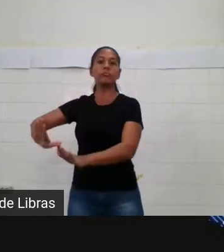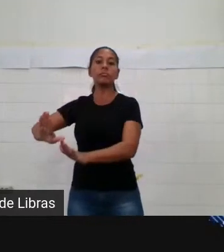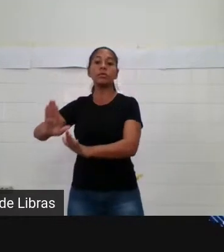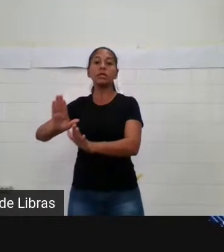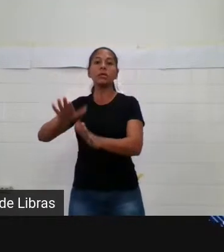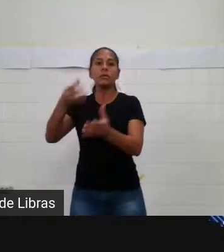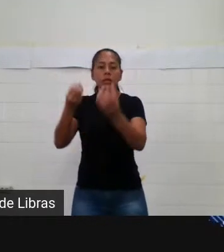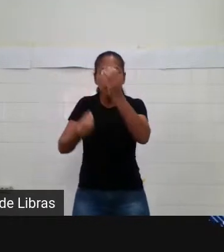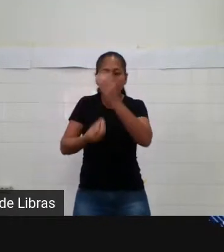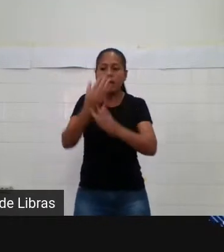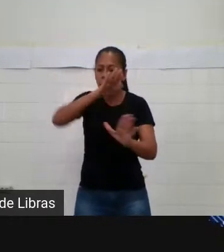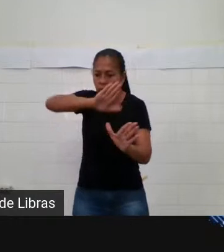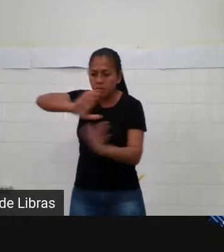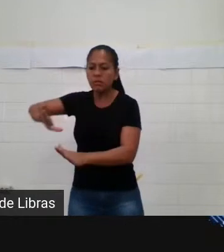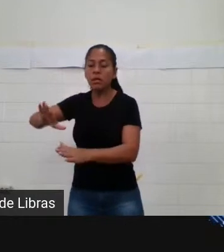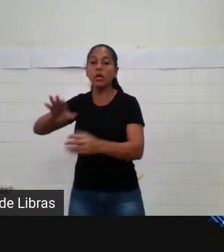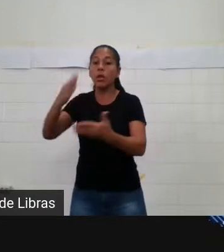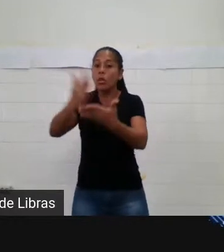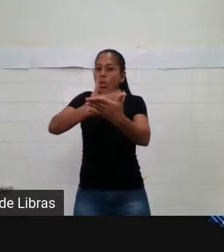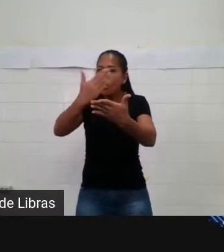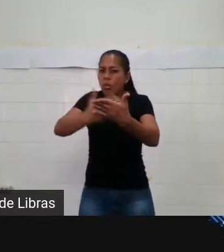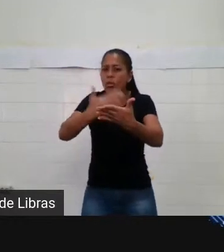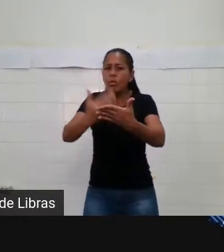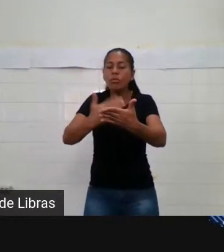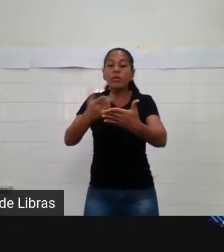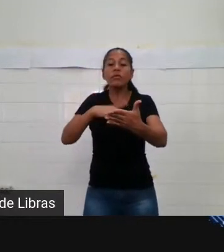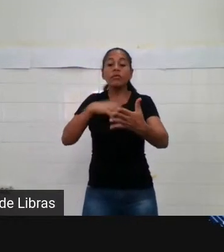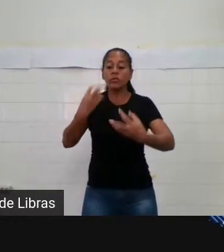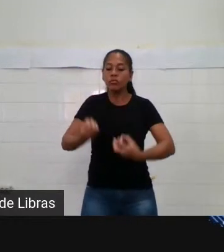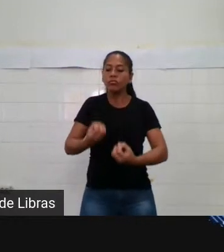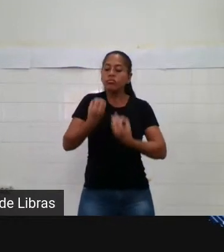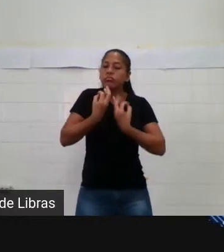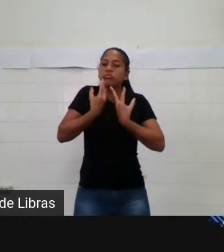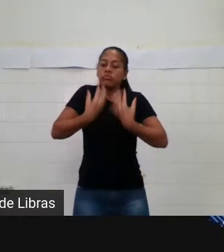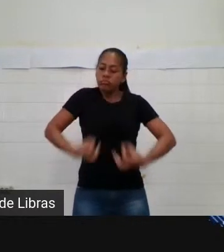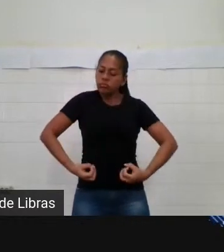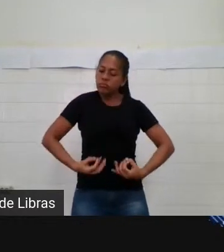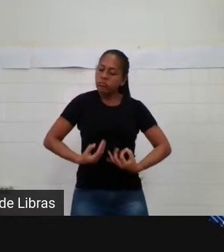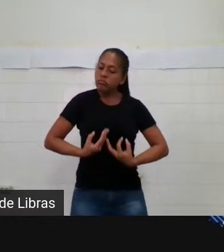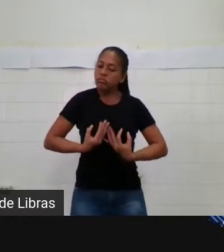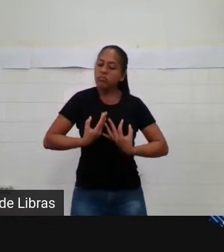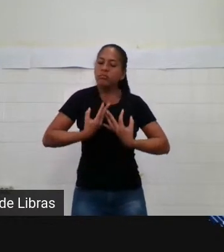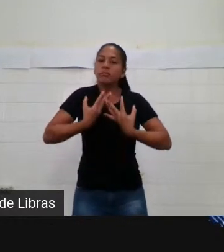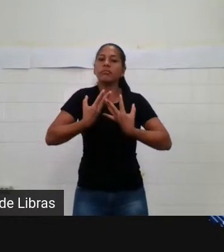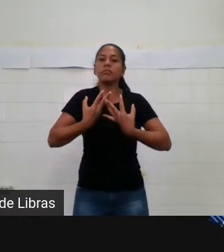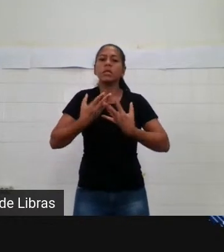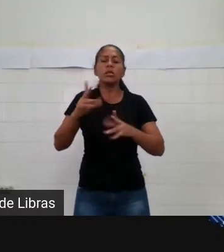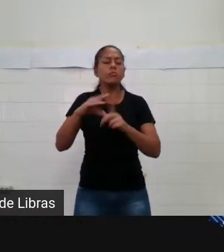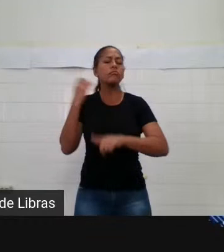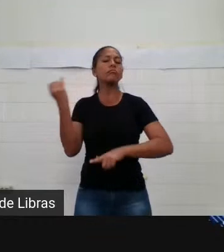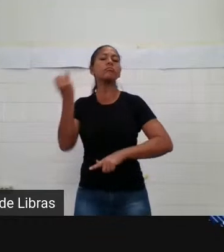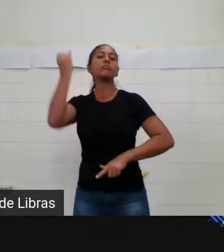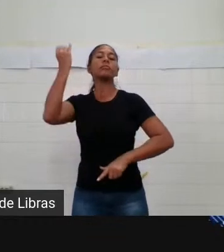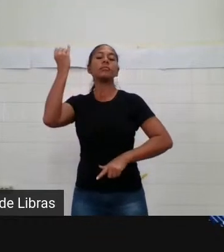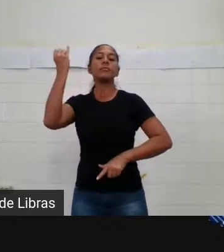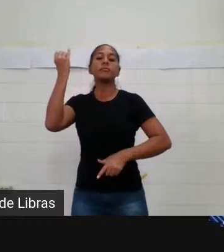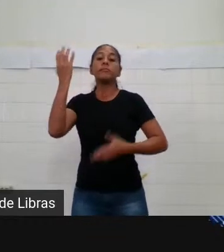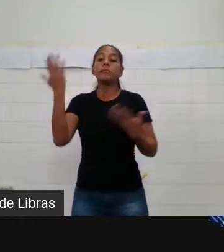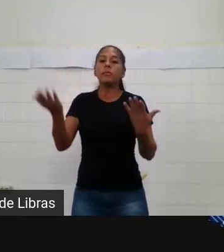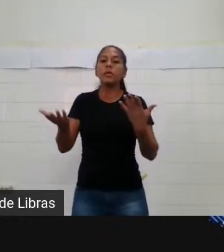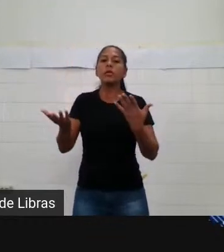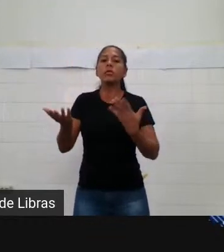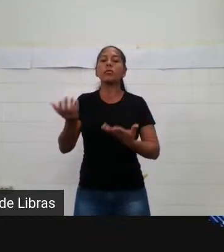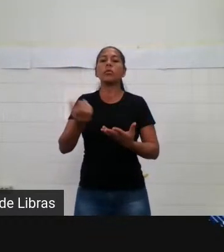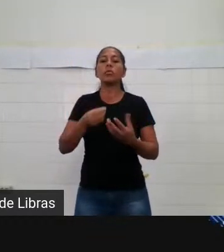ela salta do romance para as nossas próprias vidas. Então, é muito interessante como a